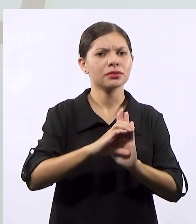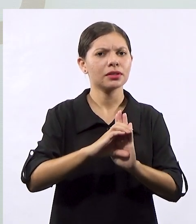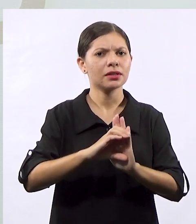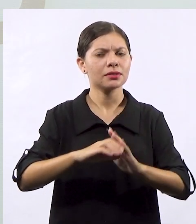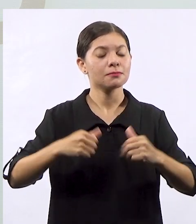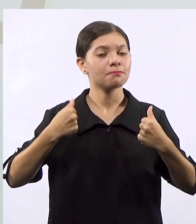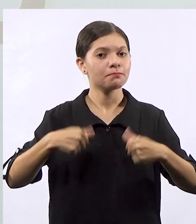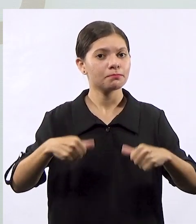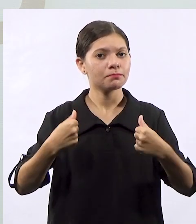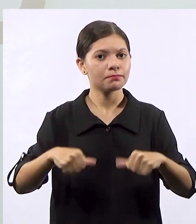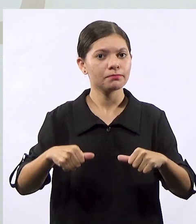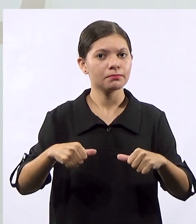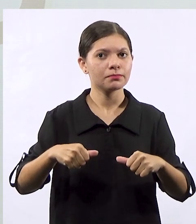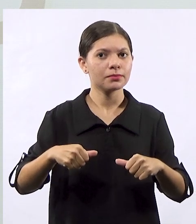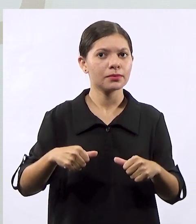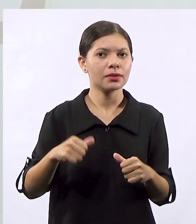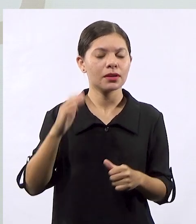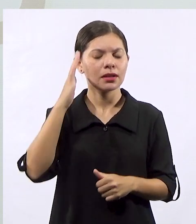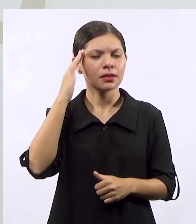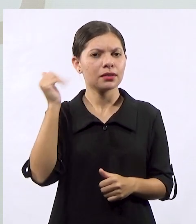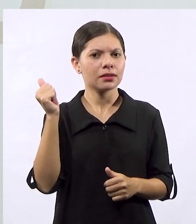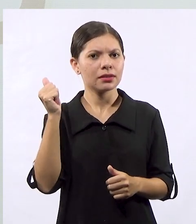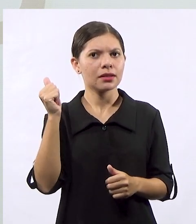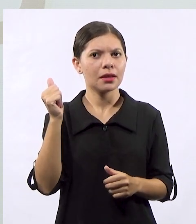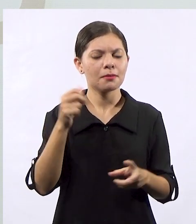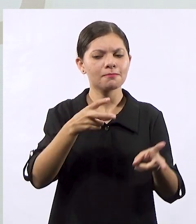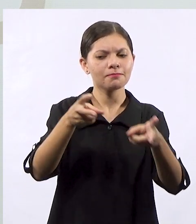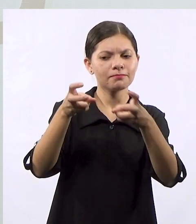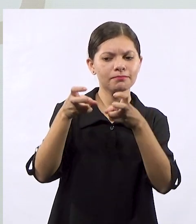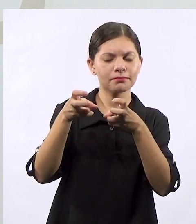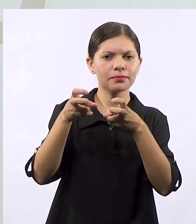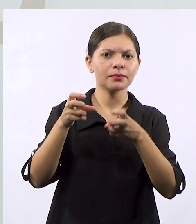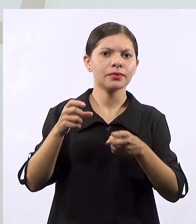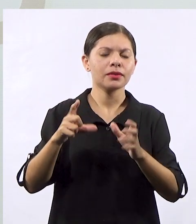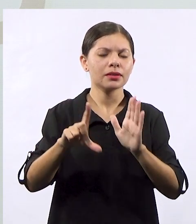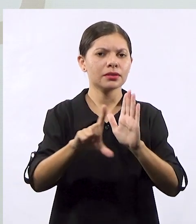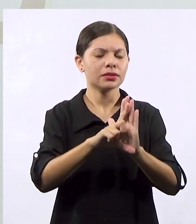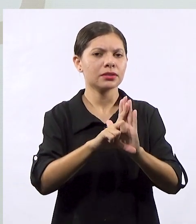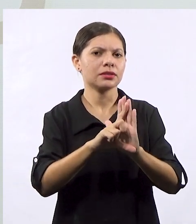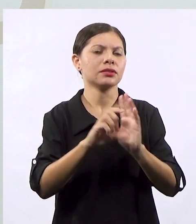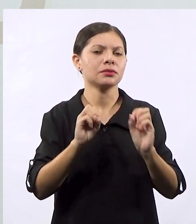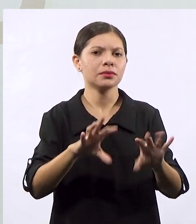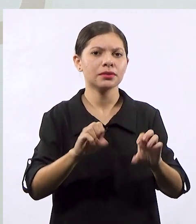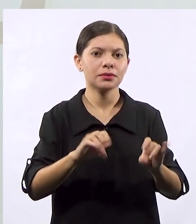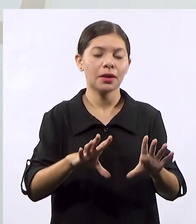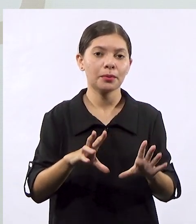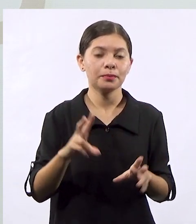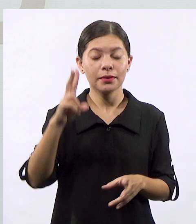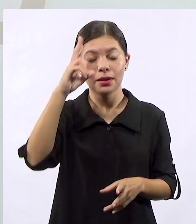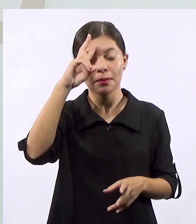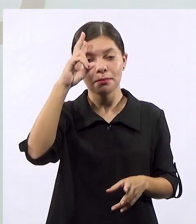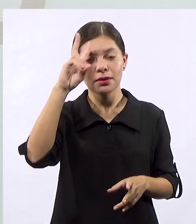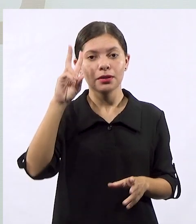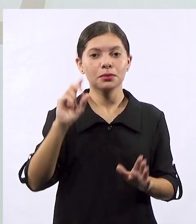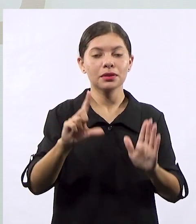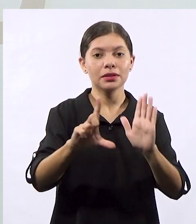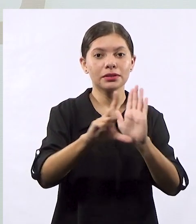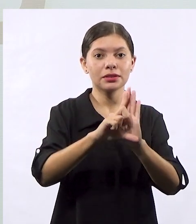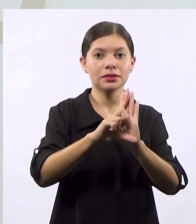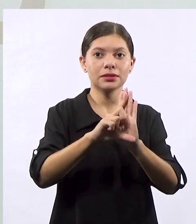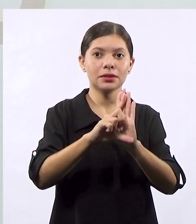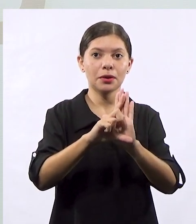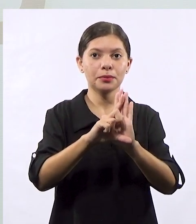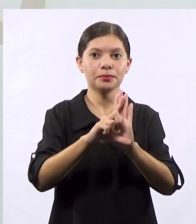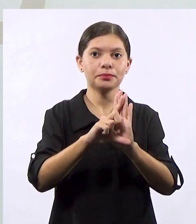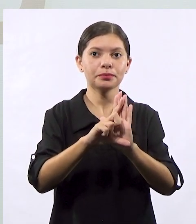que a gente precisa entender para compreender a legislação educacional? Lembrando que a legislação educacional ela é